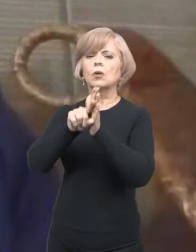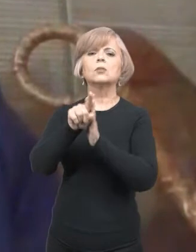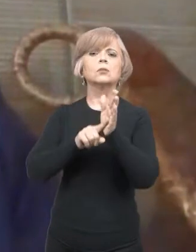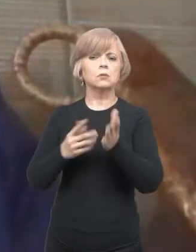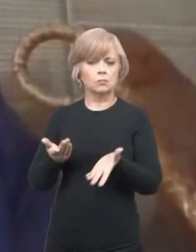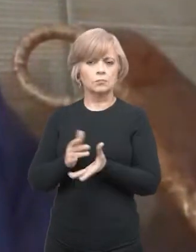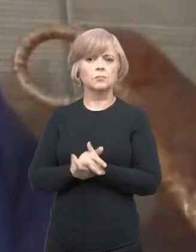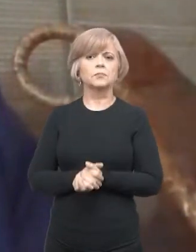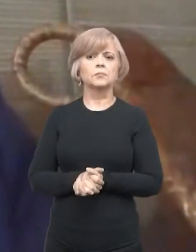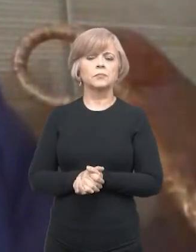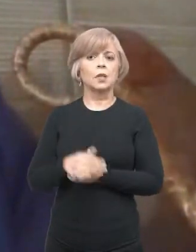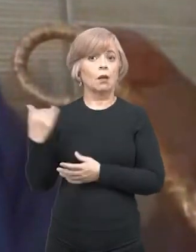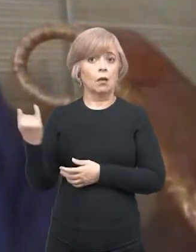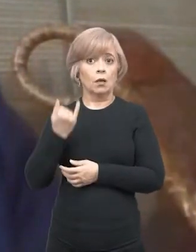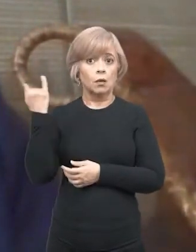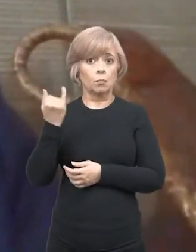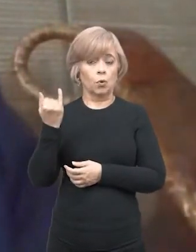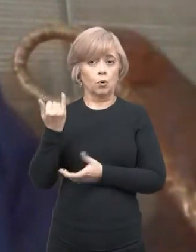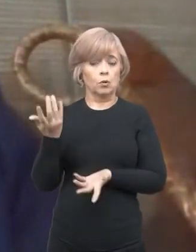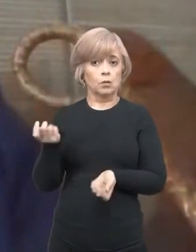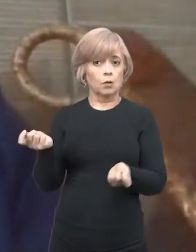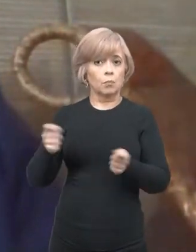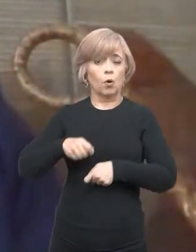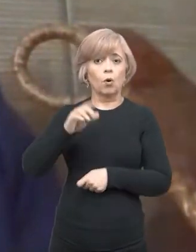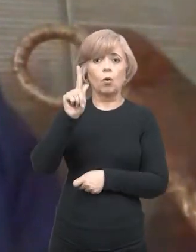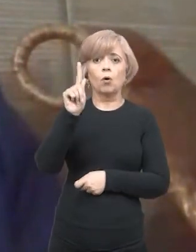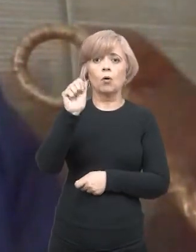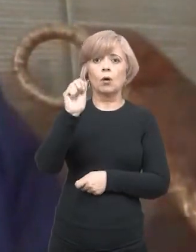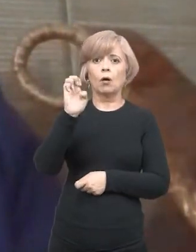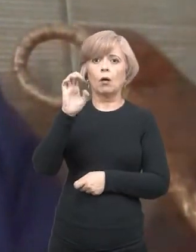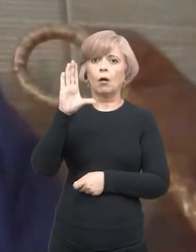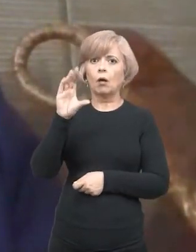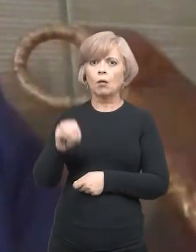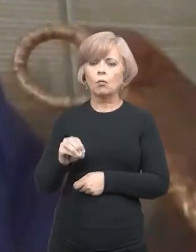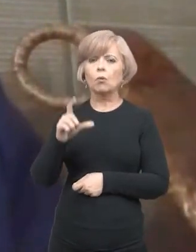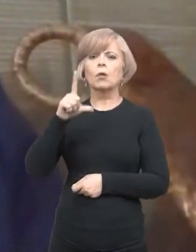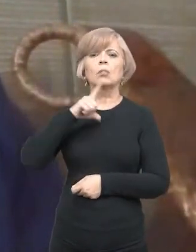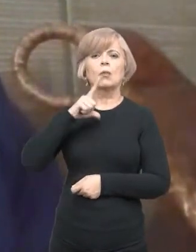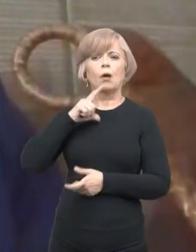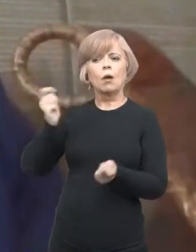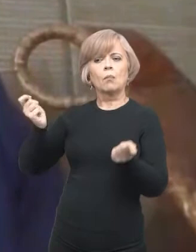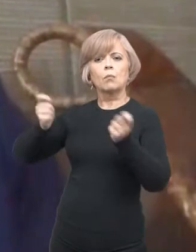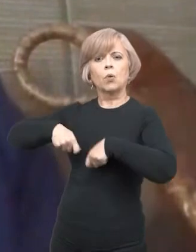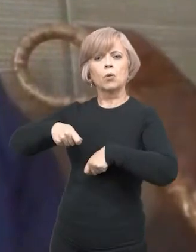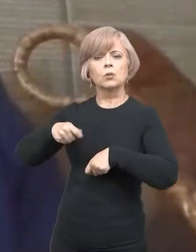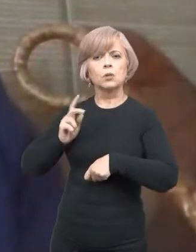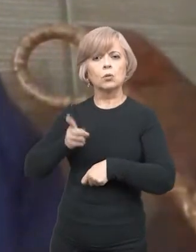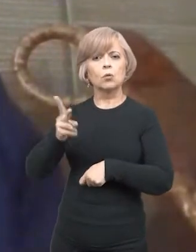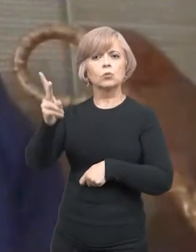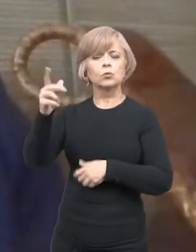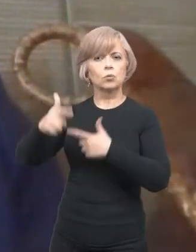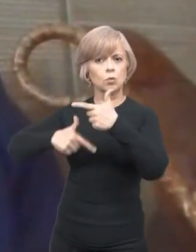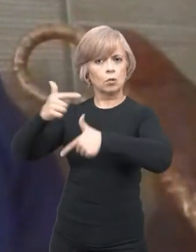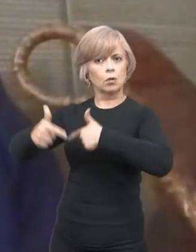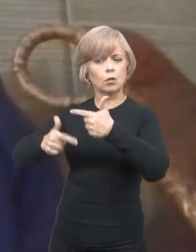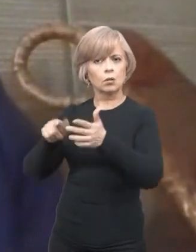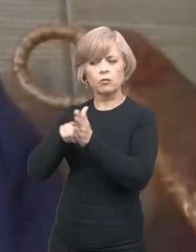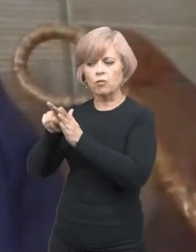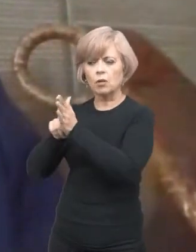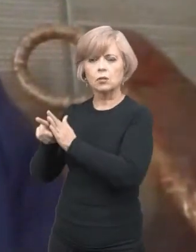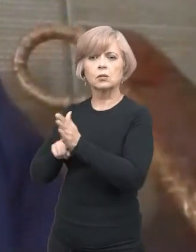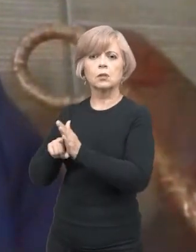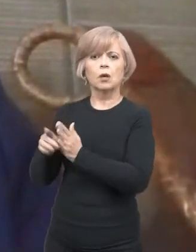Isso é muito importante. A hipótese do GAECO ter a possibilidade de ir adiante